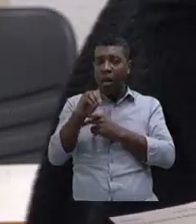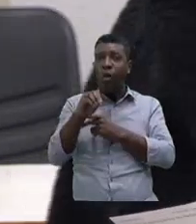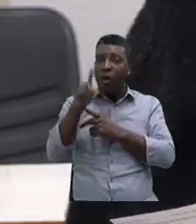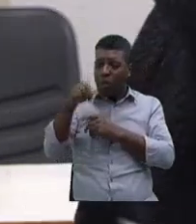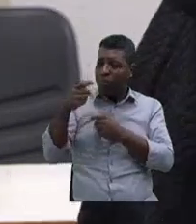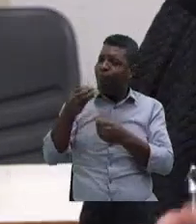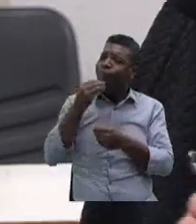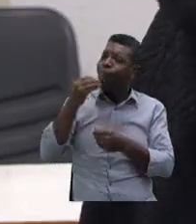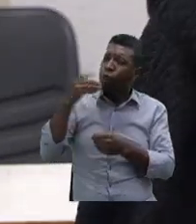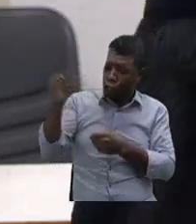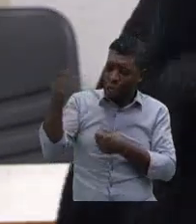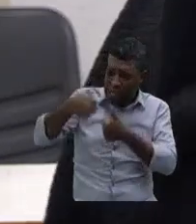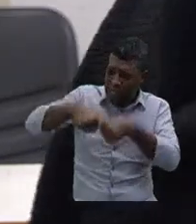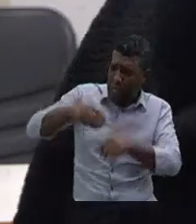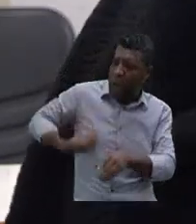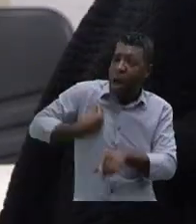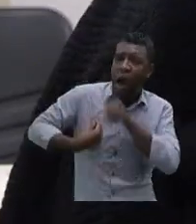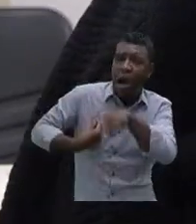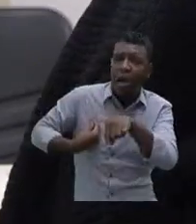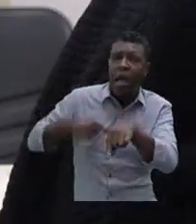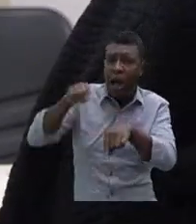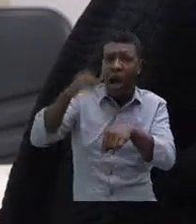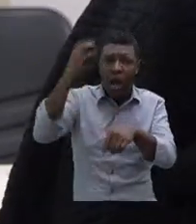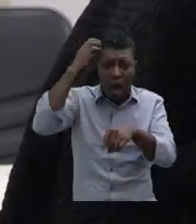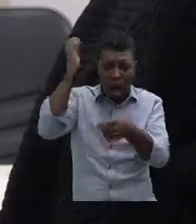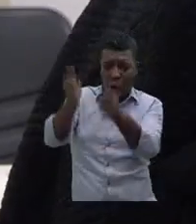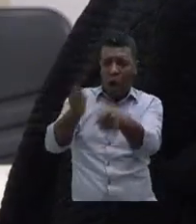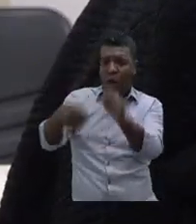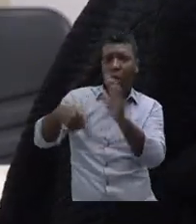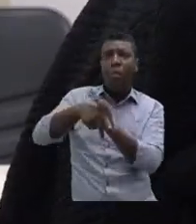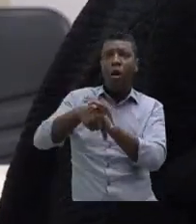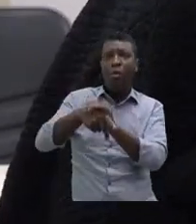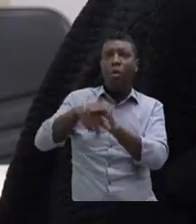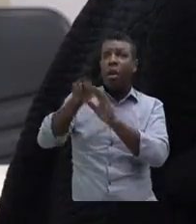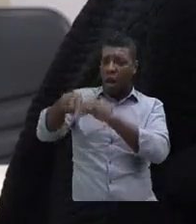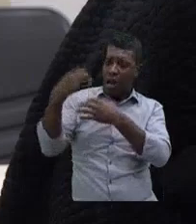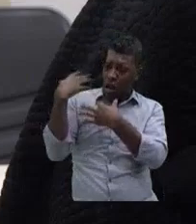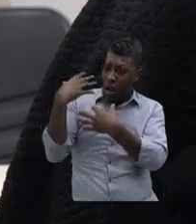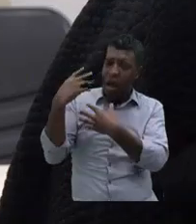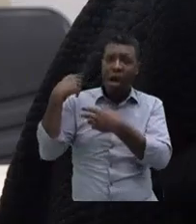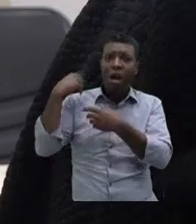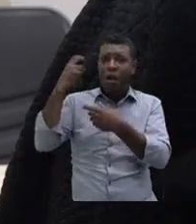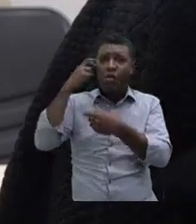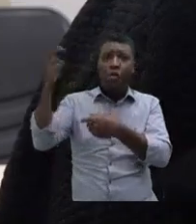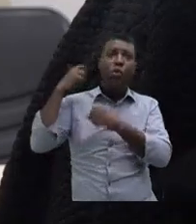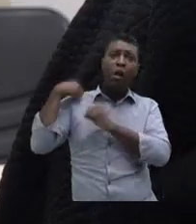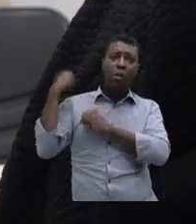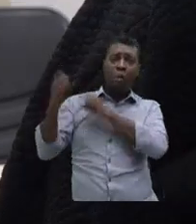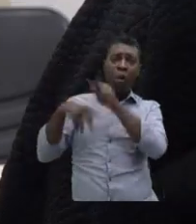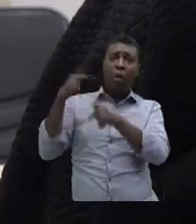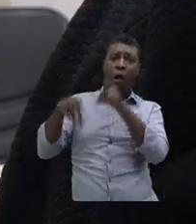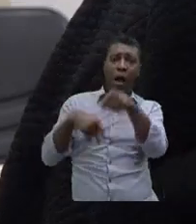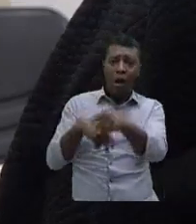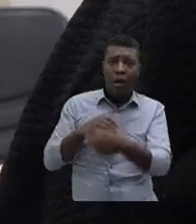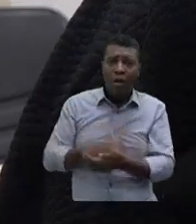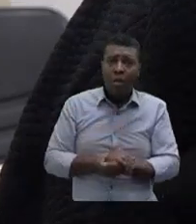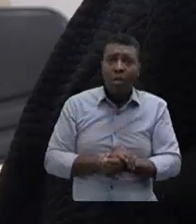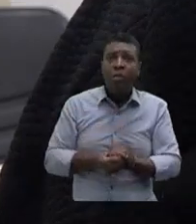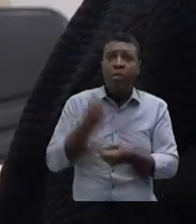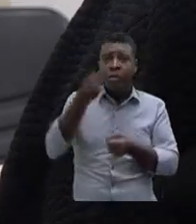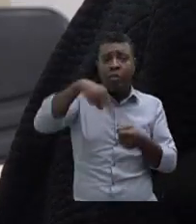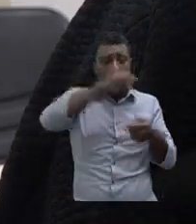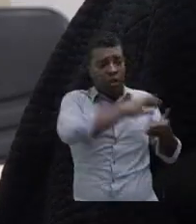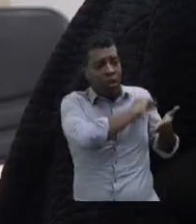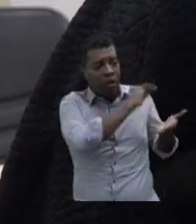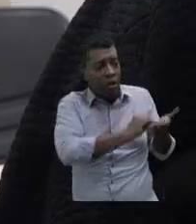do CONSEC e que é congadeiro, que hoje cuida de culturas populares, a gente coloca no ICMS